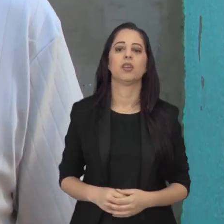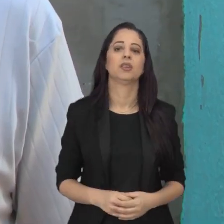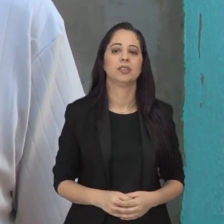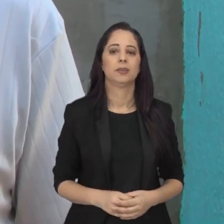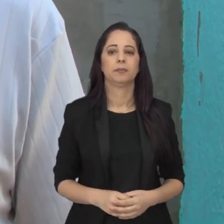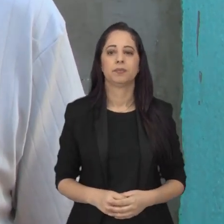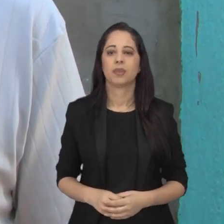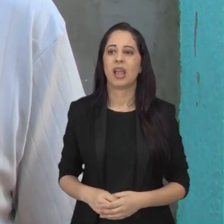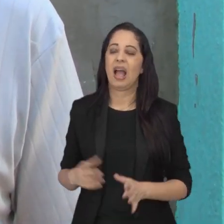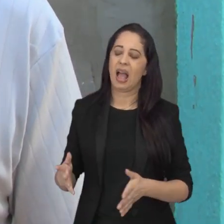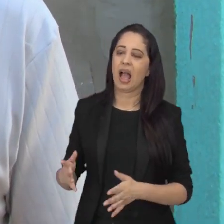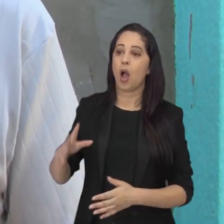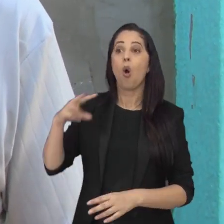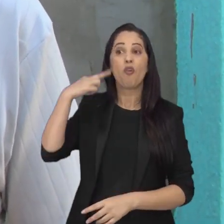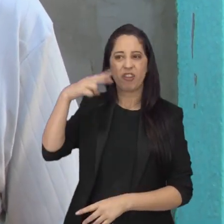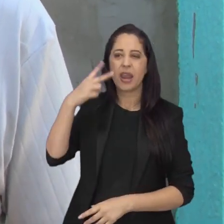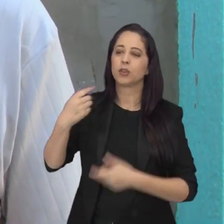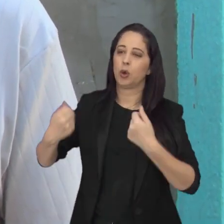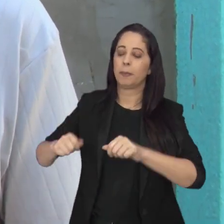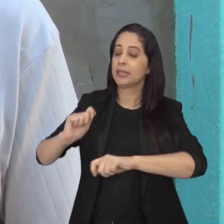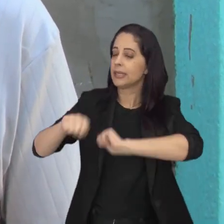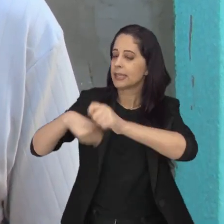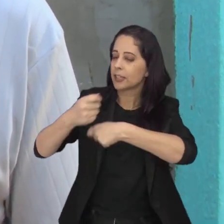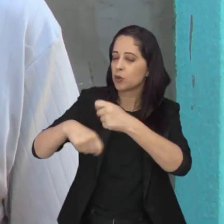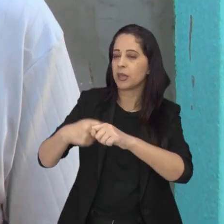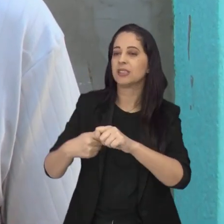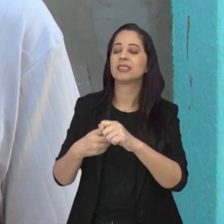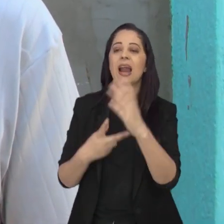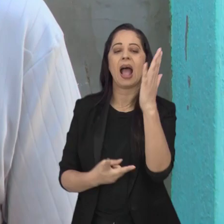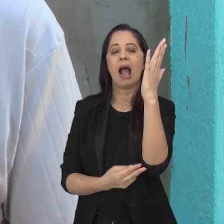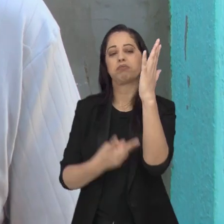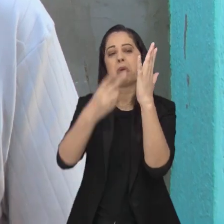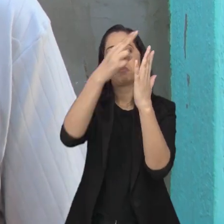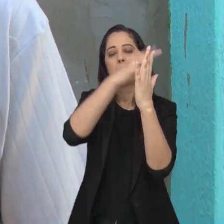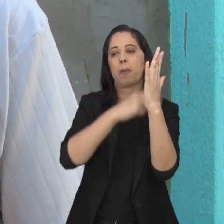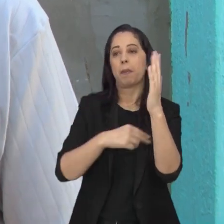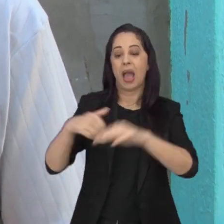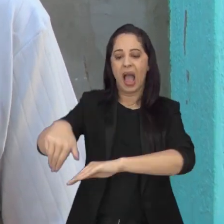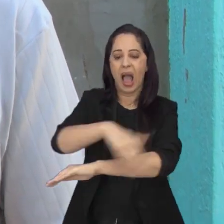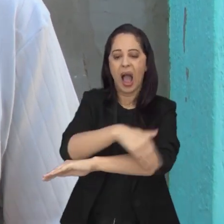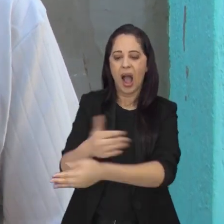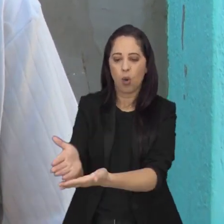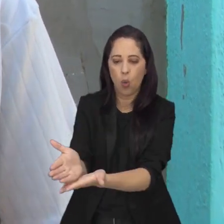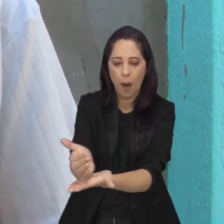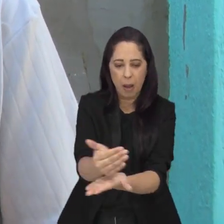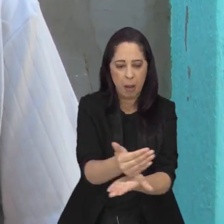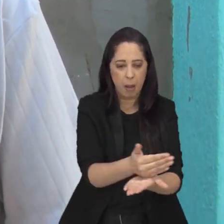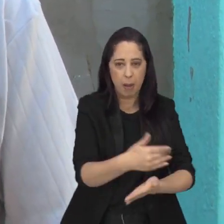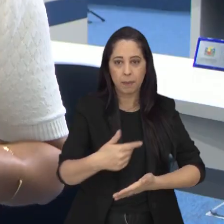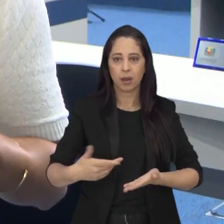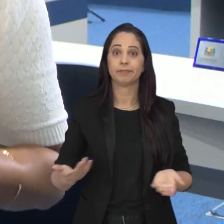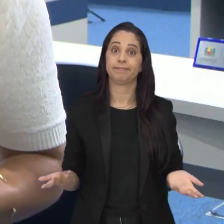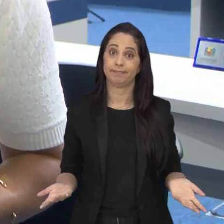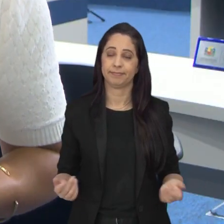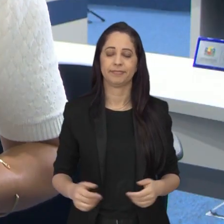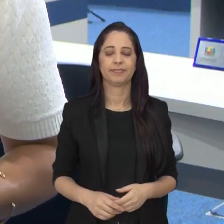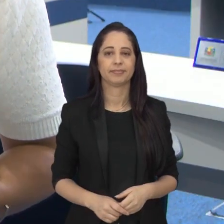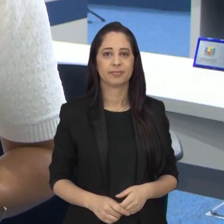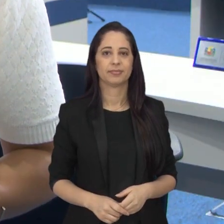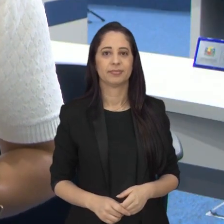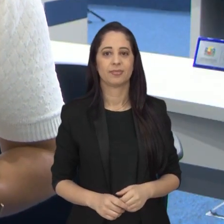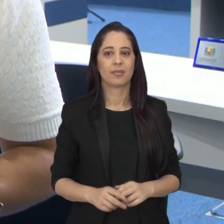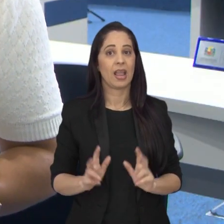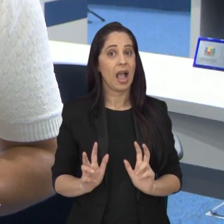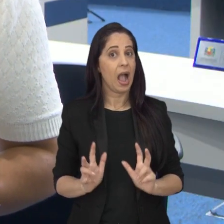tem que administrar o nosso bairro, por exemplo, quantas árvores, sujeira no chão, luz queimada. A Câmara